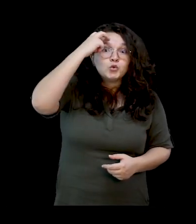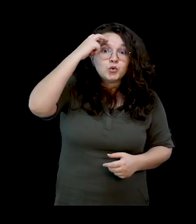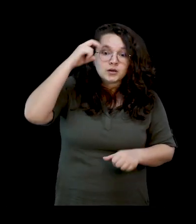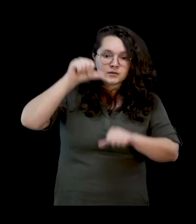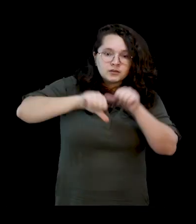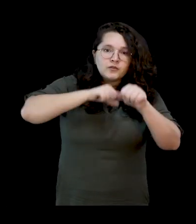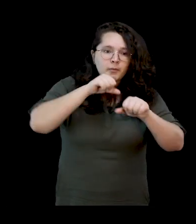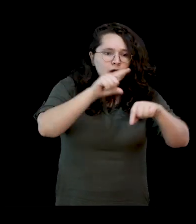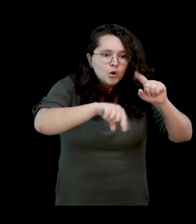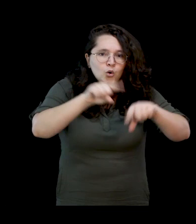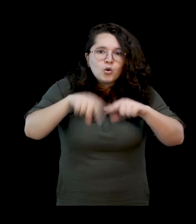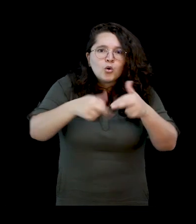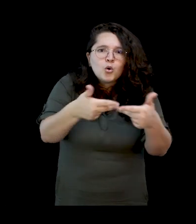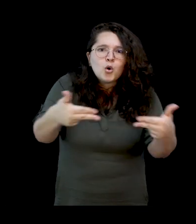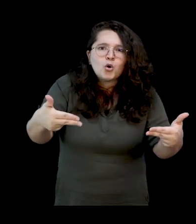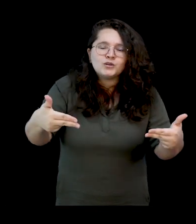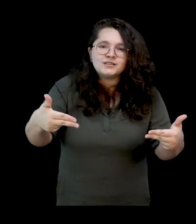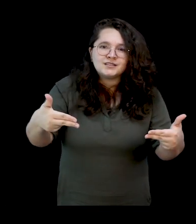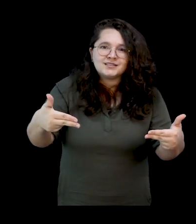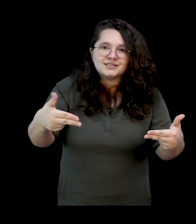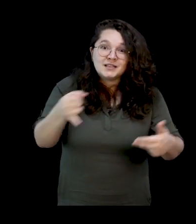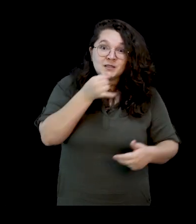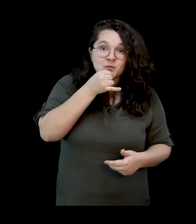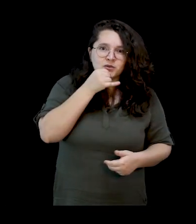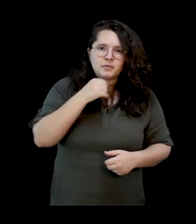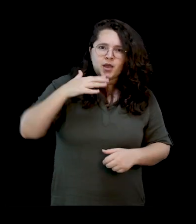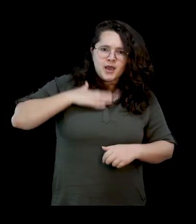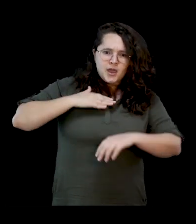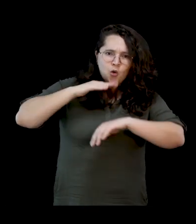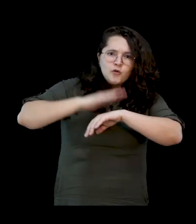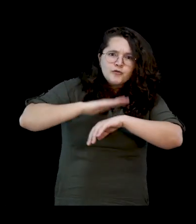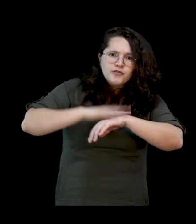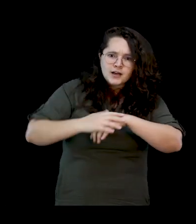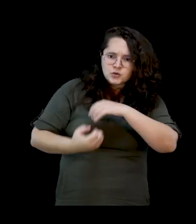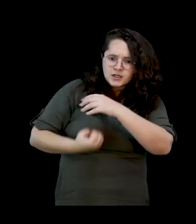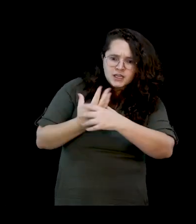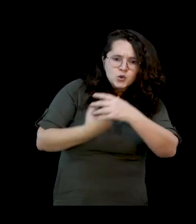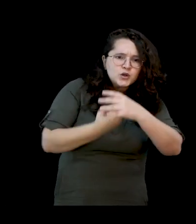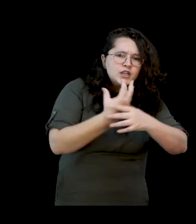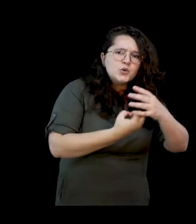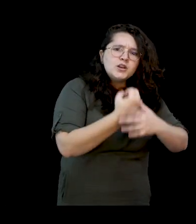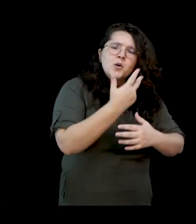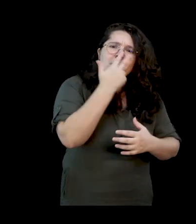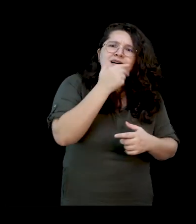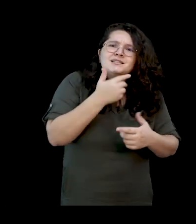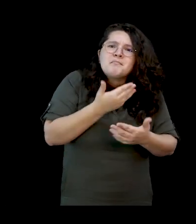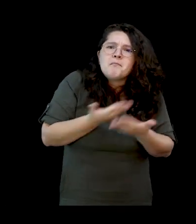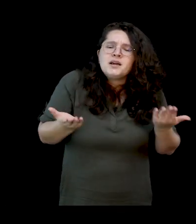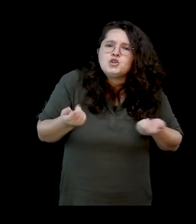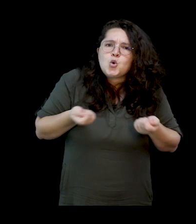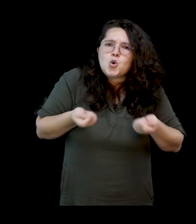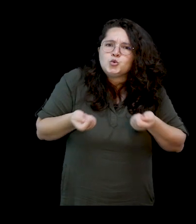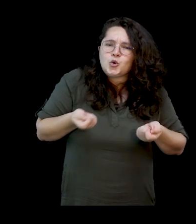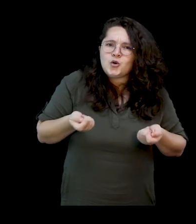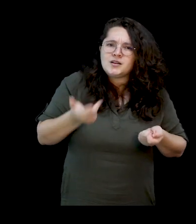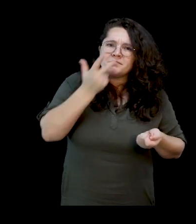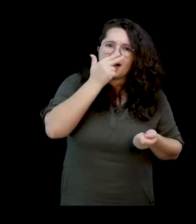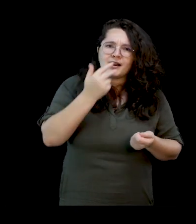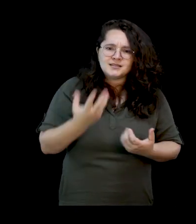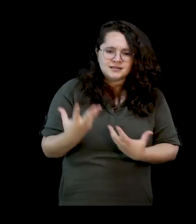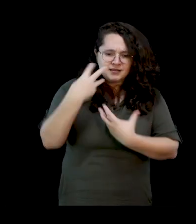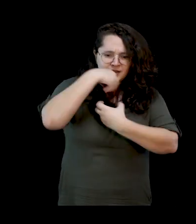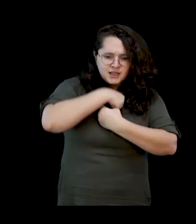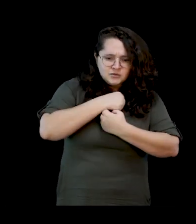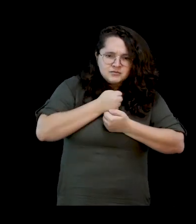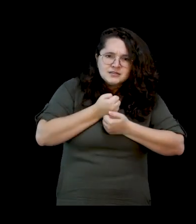coisificar a cultura e aprofundar a alienação do sujeito em relação ao seu próprio domínio sobre o processo de produção cultural. O sujeito está,